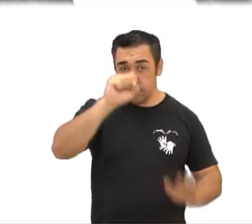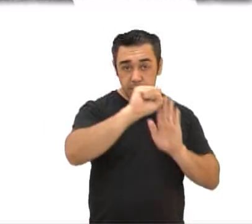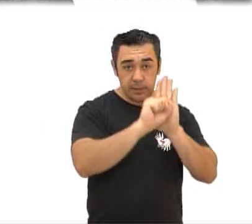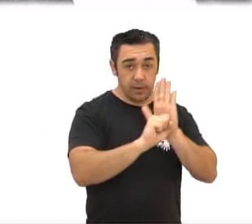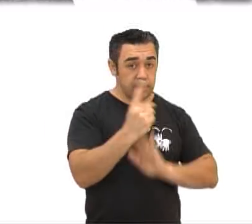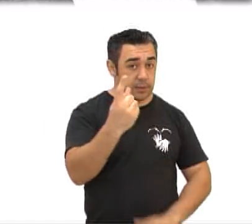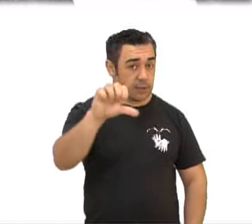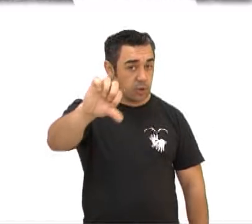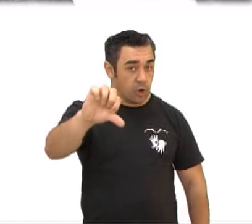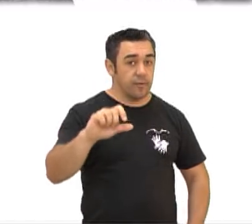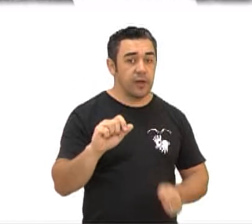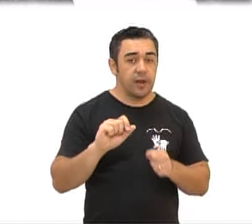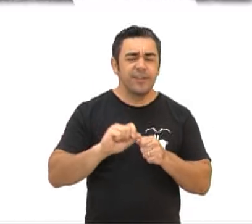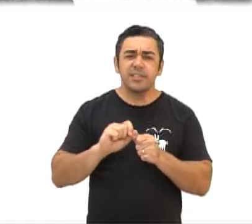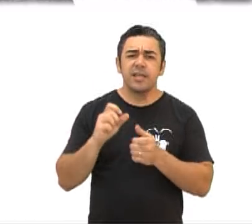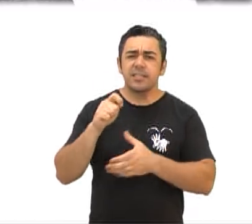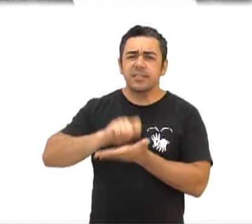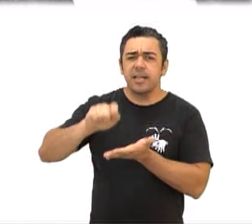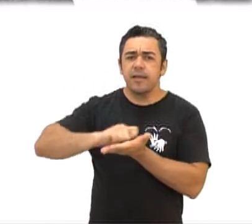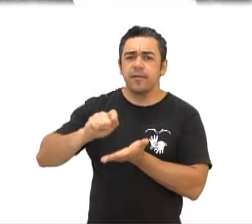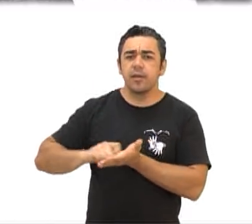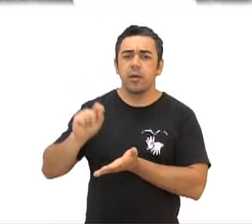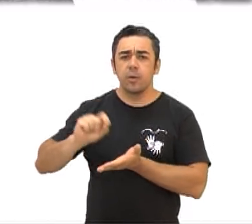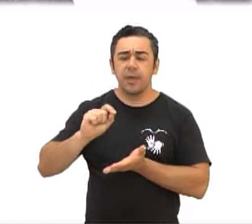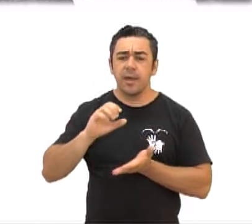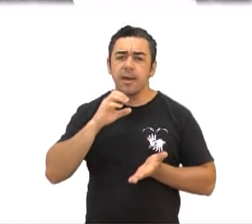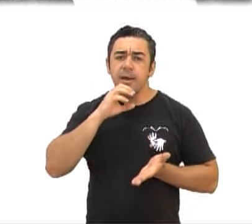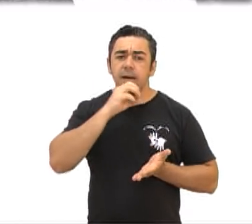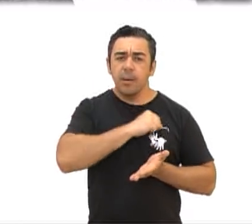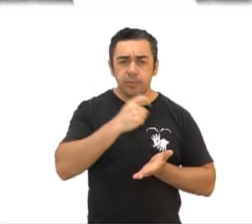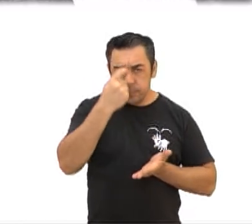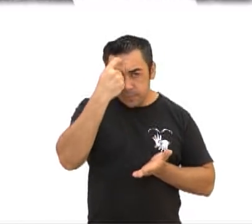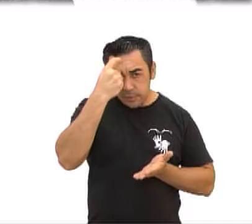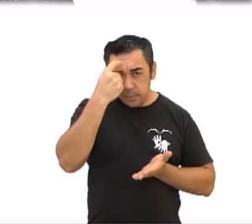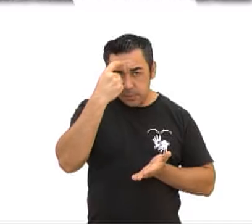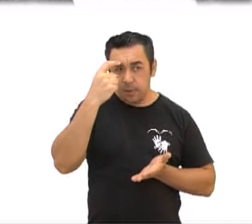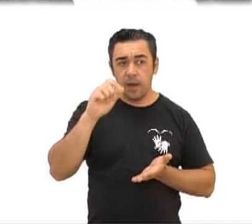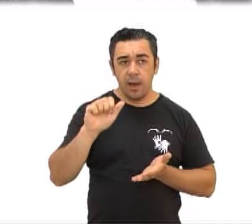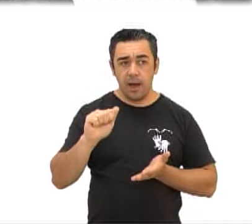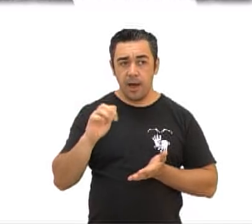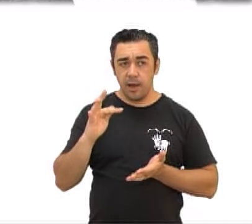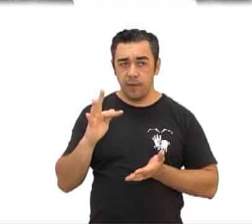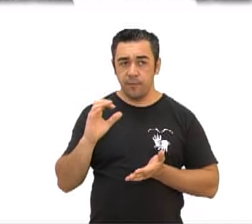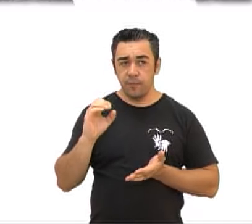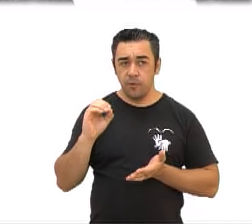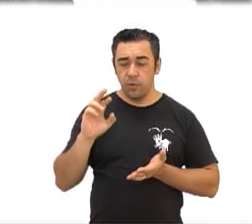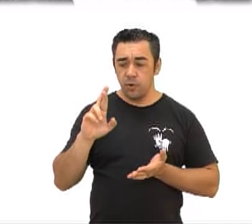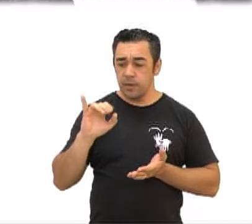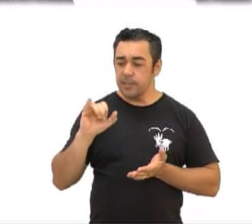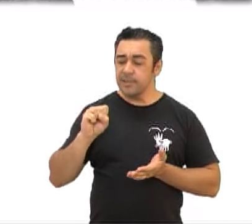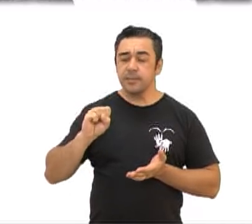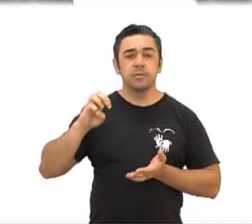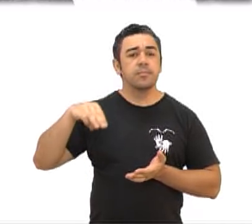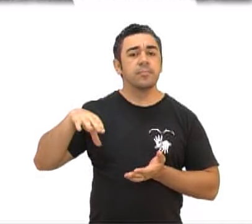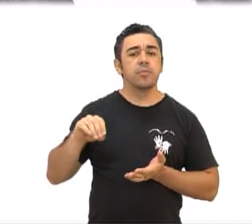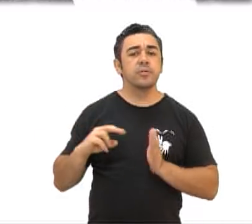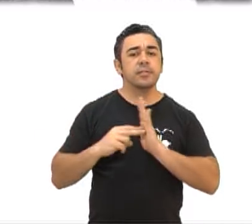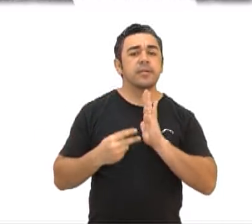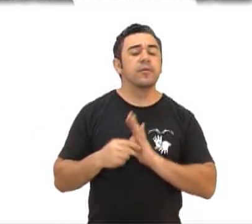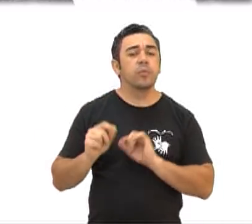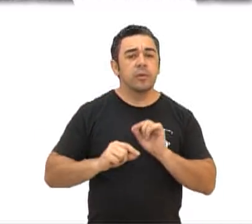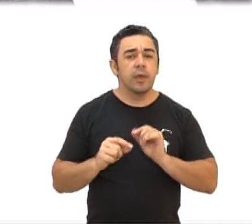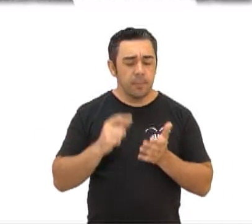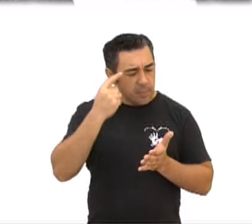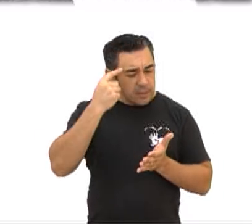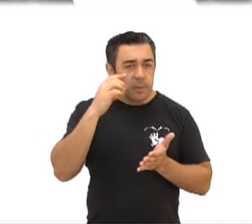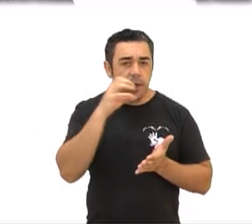forma de aforismos. Aforismos são breves raciocínios ali, né? O texto, o livro do Nietzsche não é um livro com introdução,